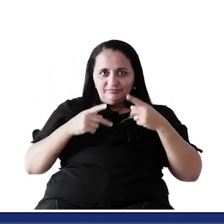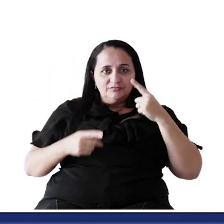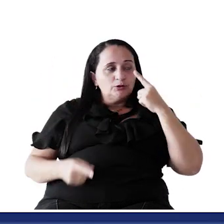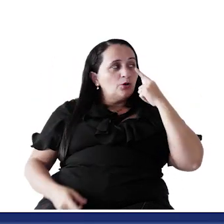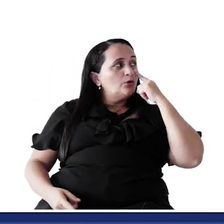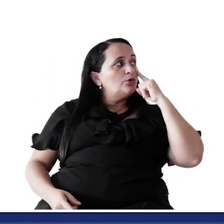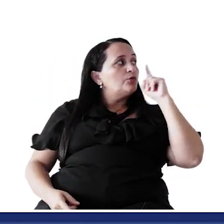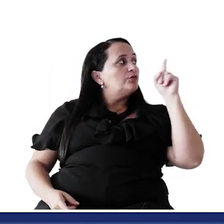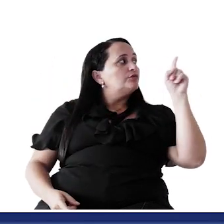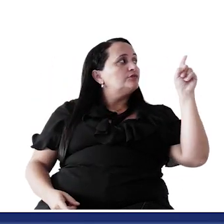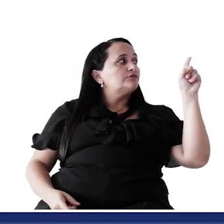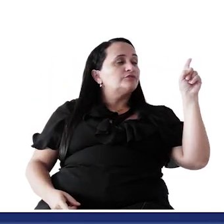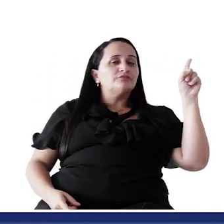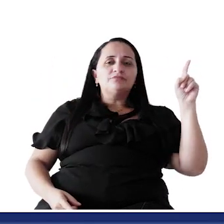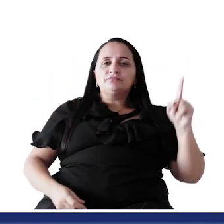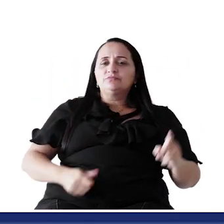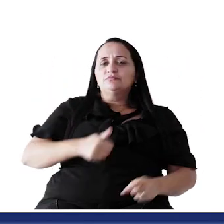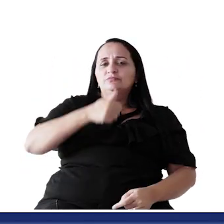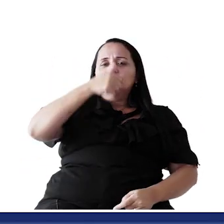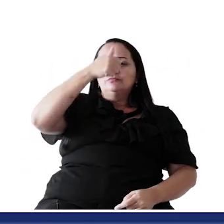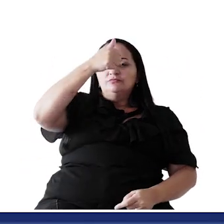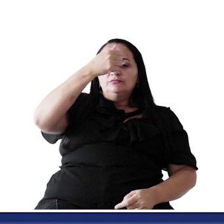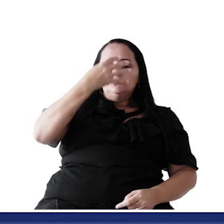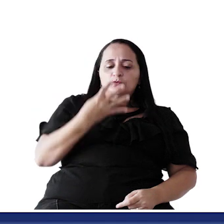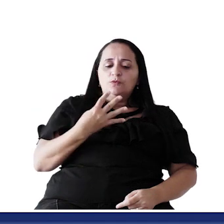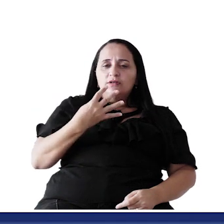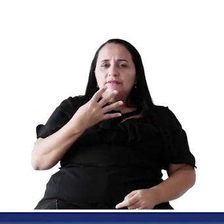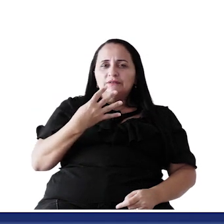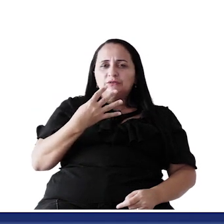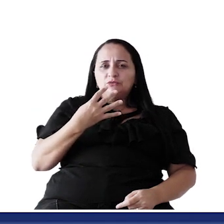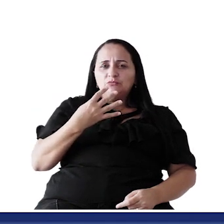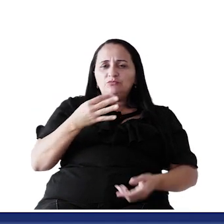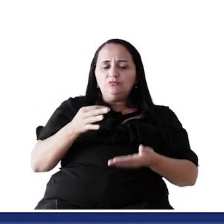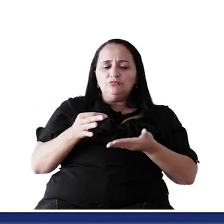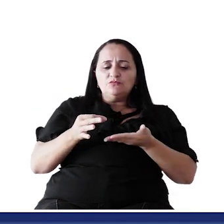óleo. 1/4 de óleo.